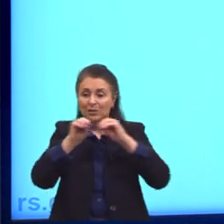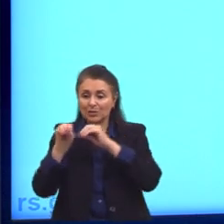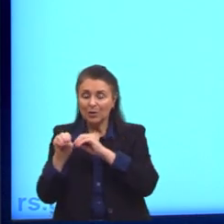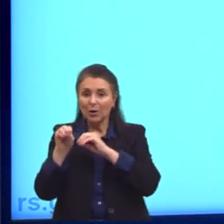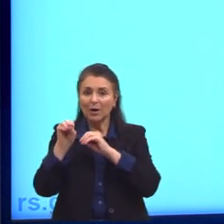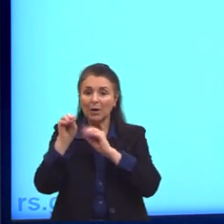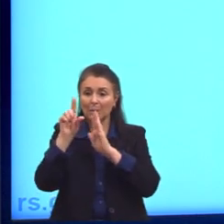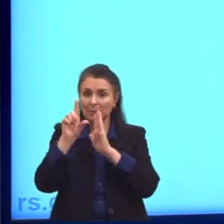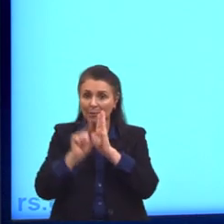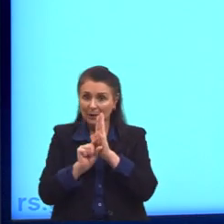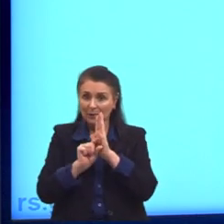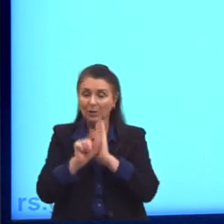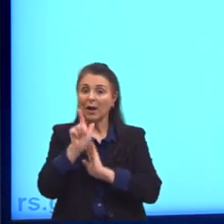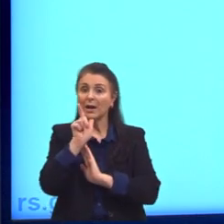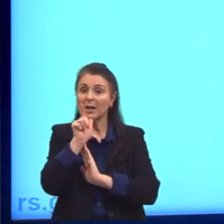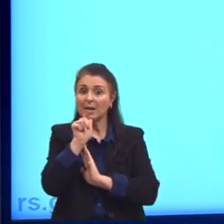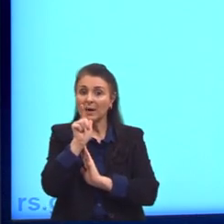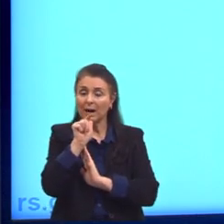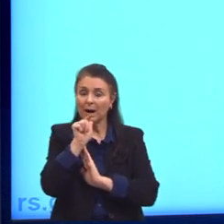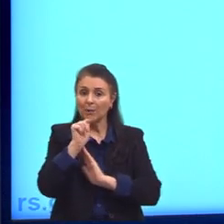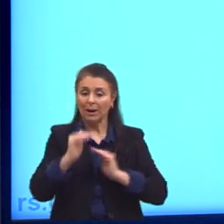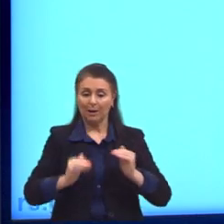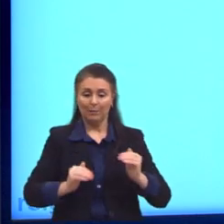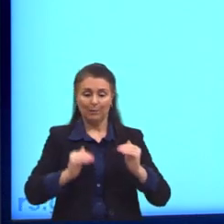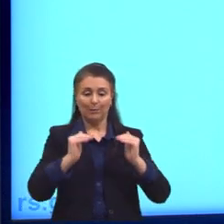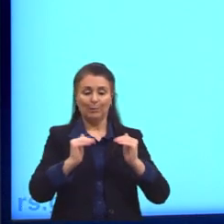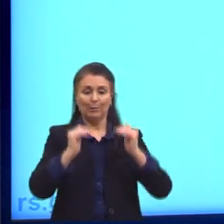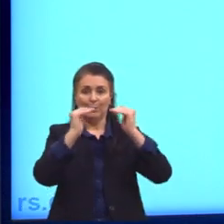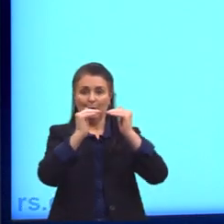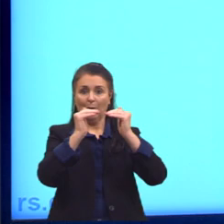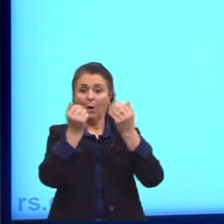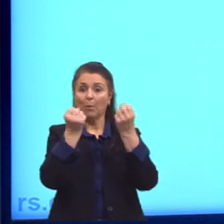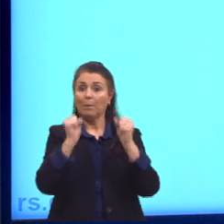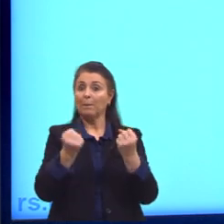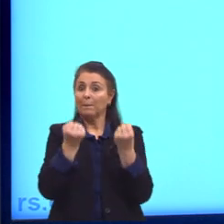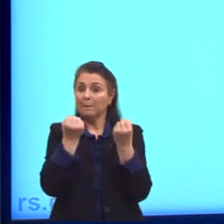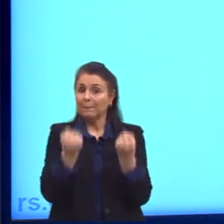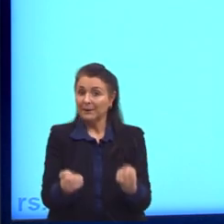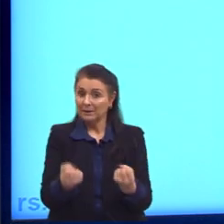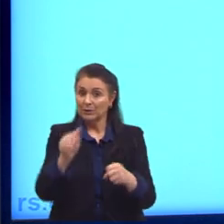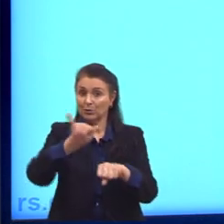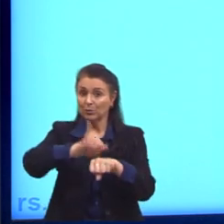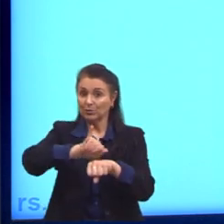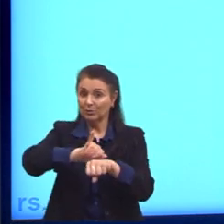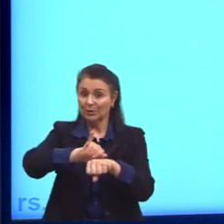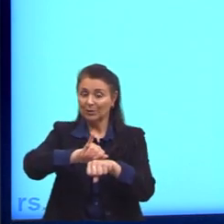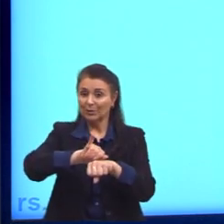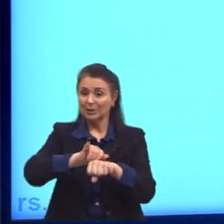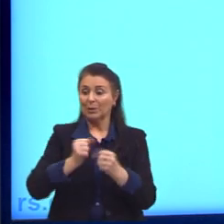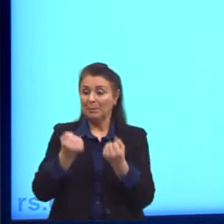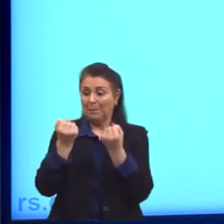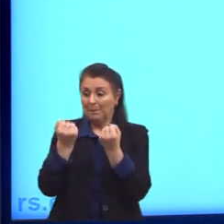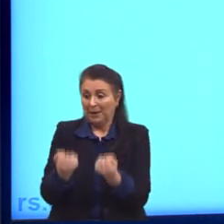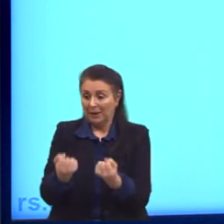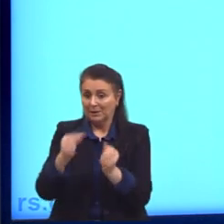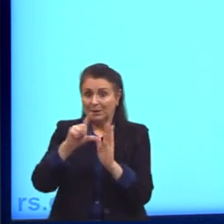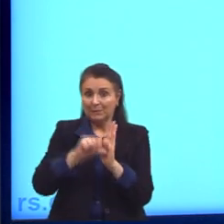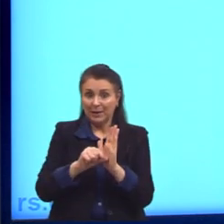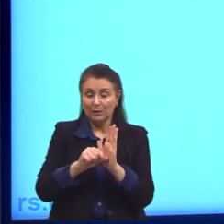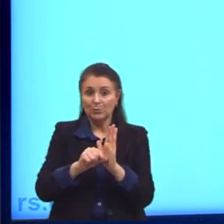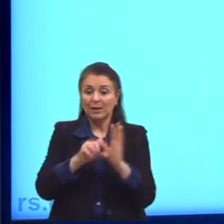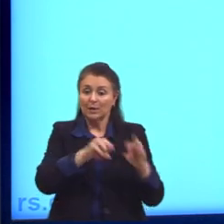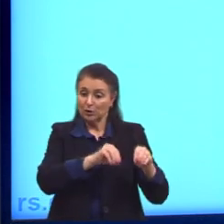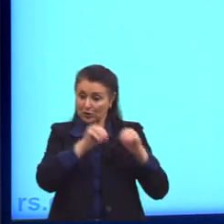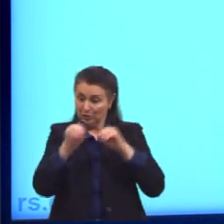de água que ele desloca vai ser então proporcional ao peso desse objeto Então porque ele pesa menos ele consegue